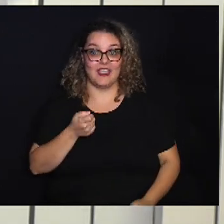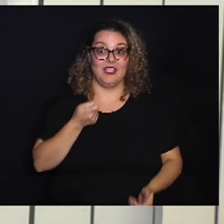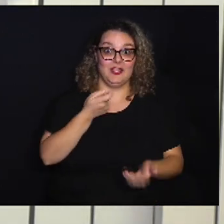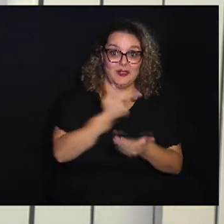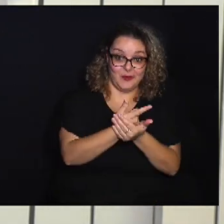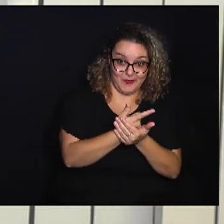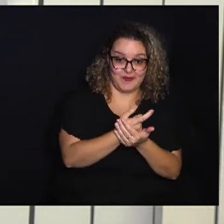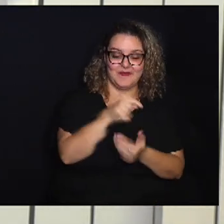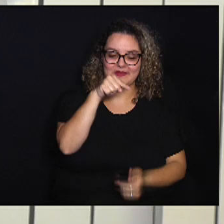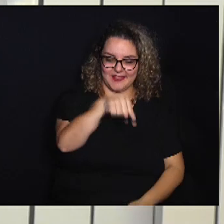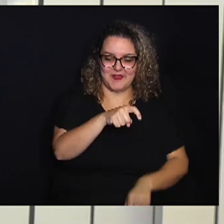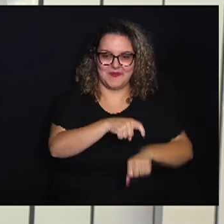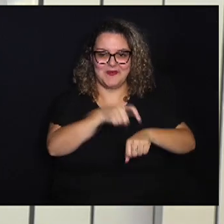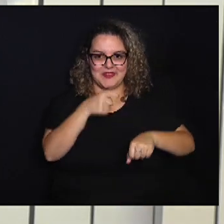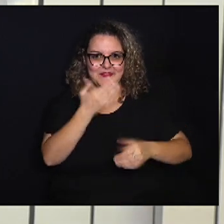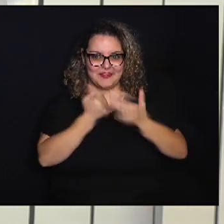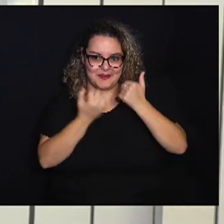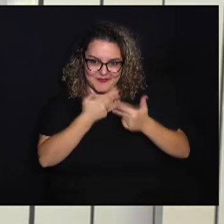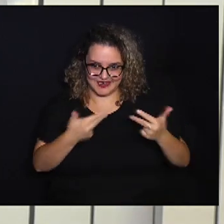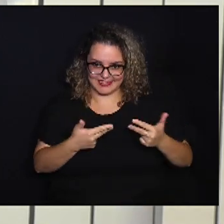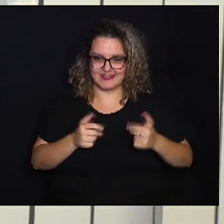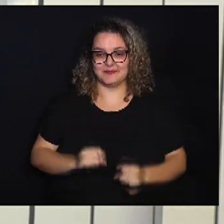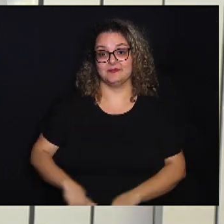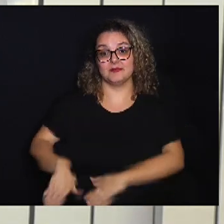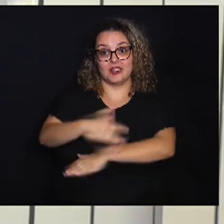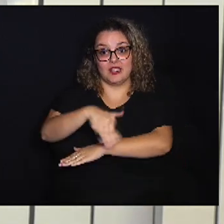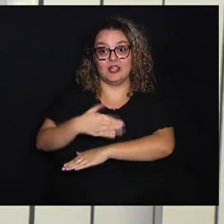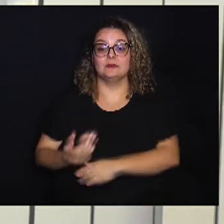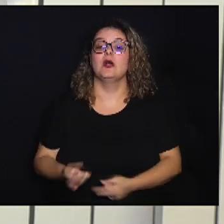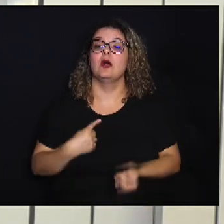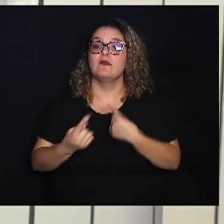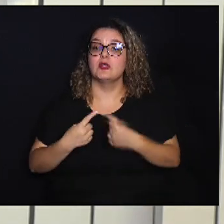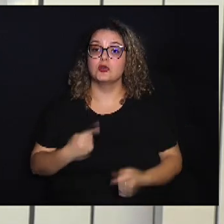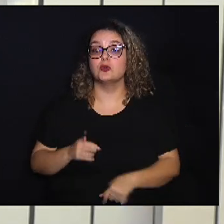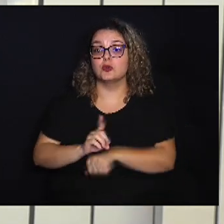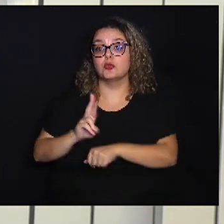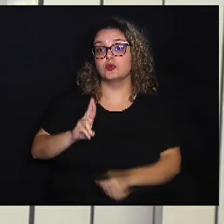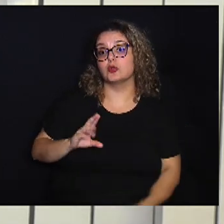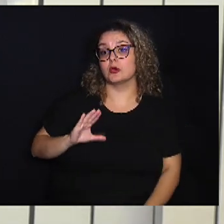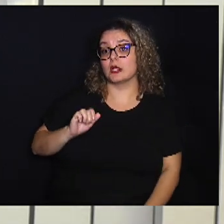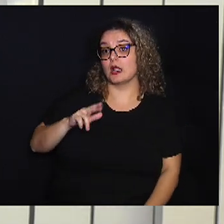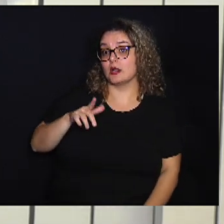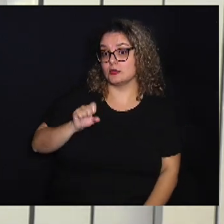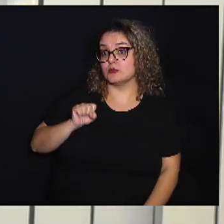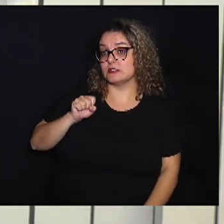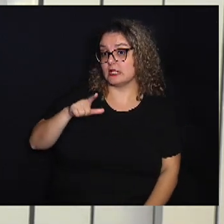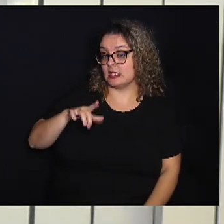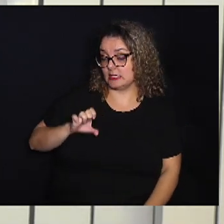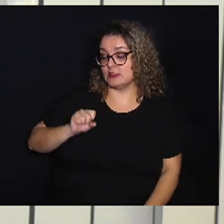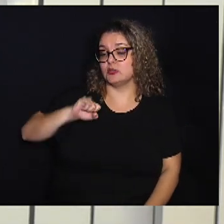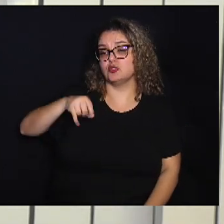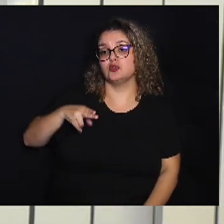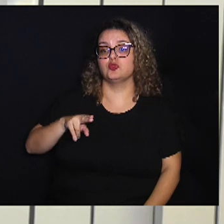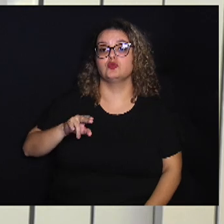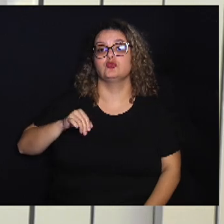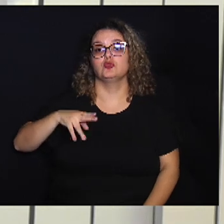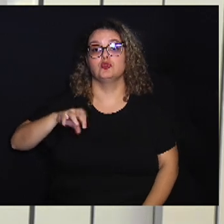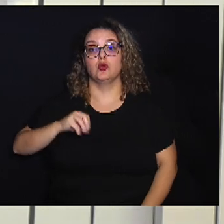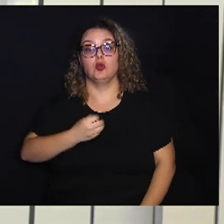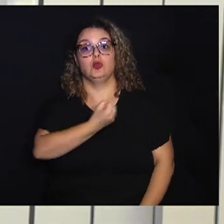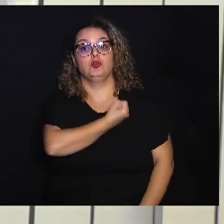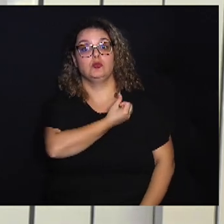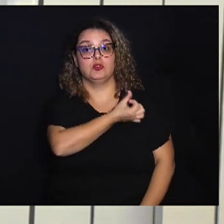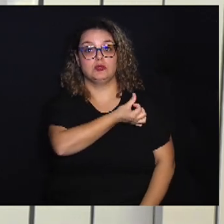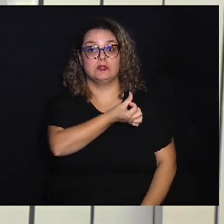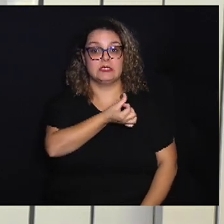é paga na hora. Avenida Doutor Antônio Carlos Salles Júnior, número 600, no Jardim Proença,